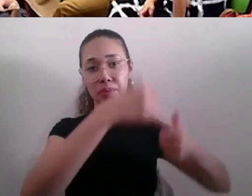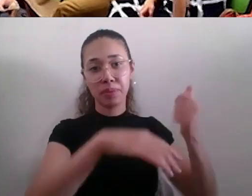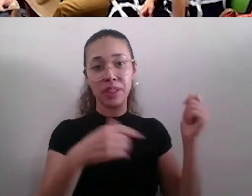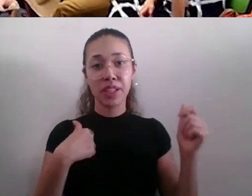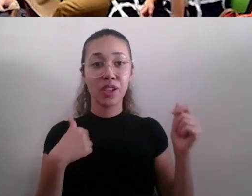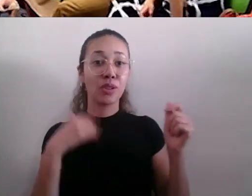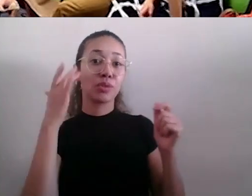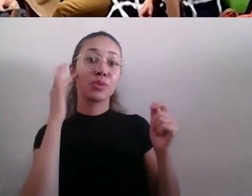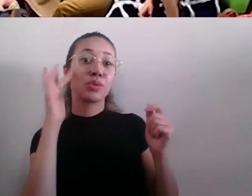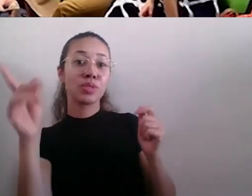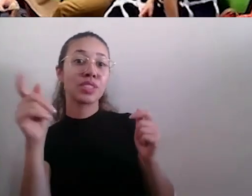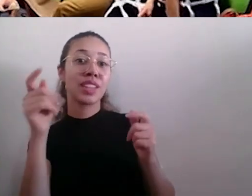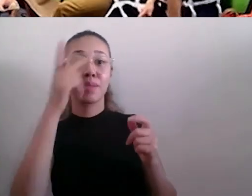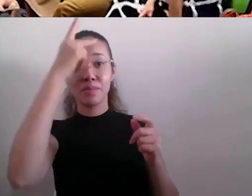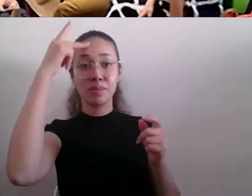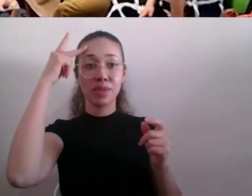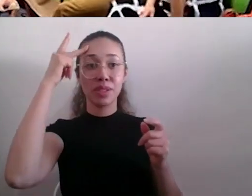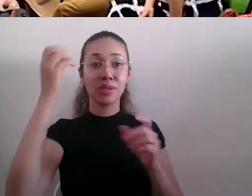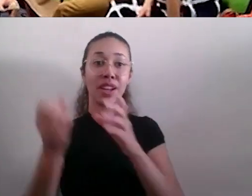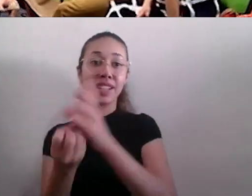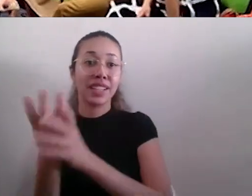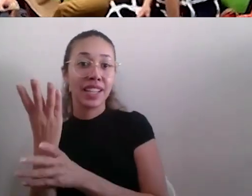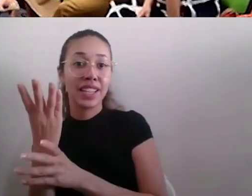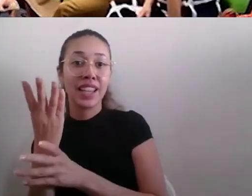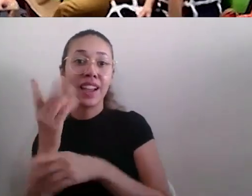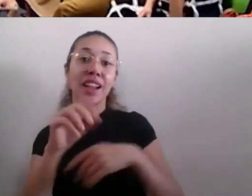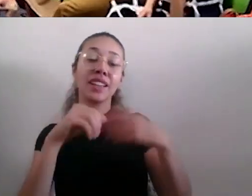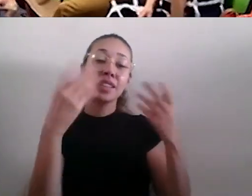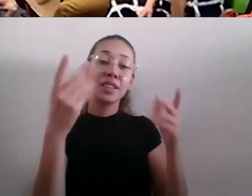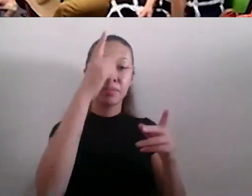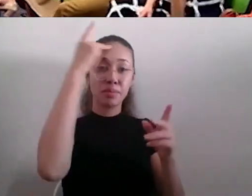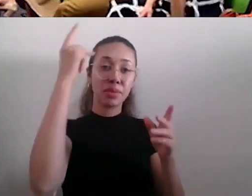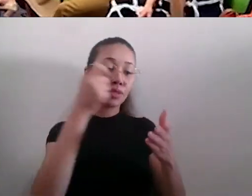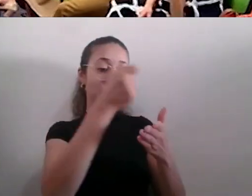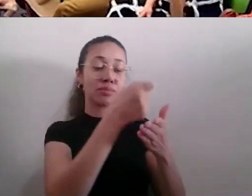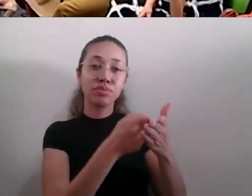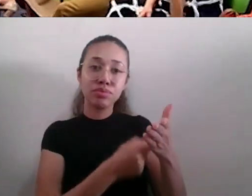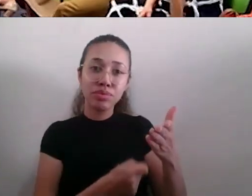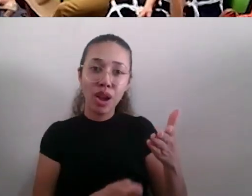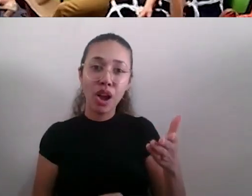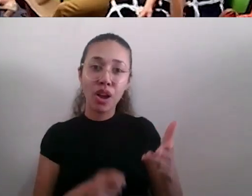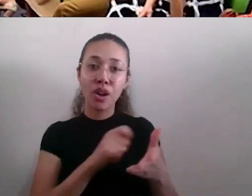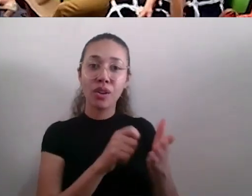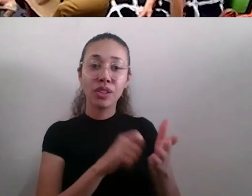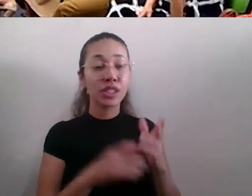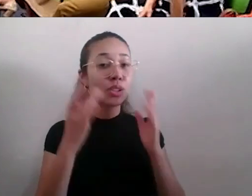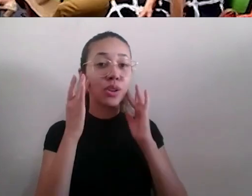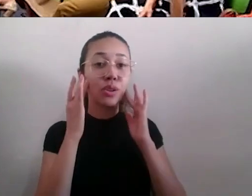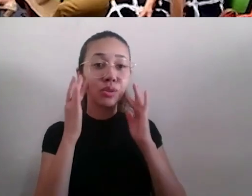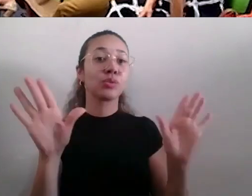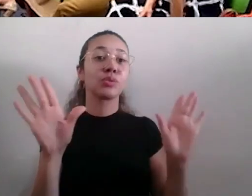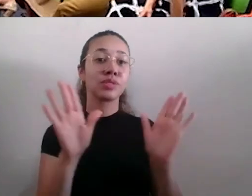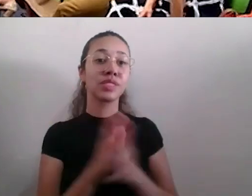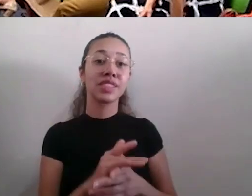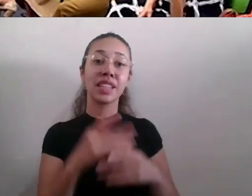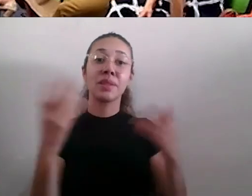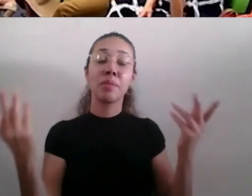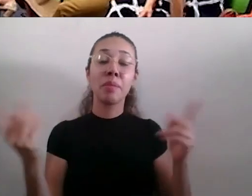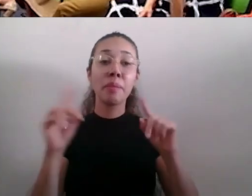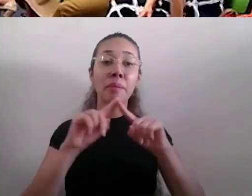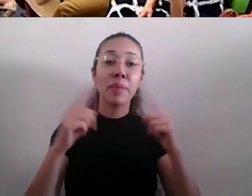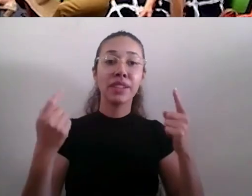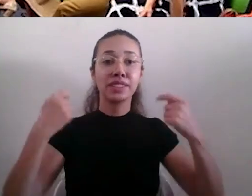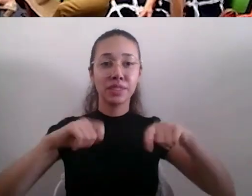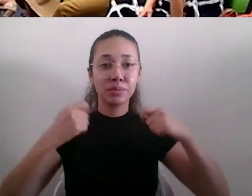entre um roteirista e um produtor. Eu vou te explicar. Então, eu costumo também, assim, a gente precisaria abrir